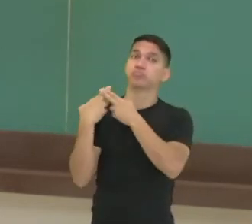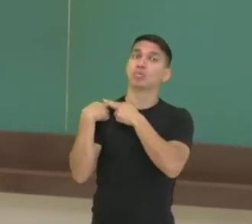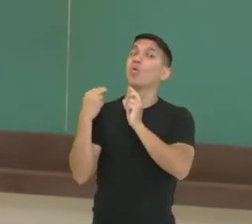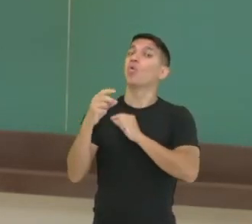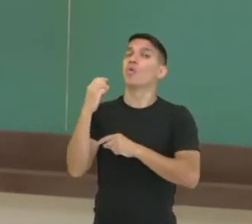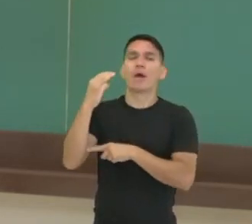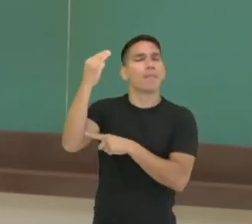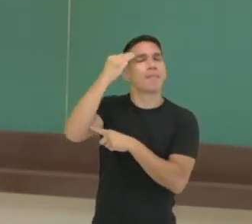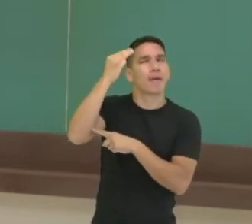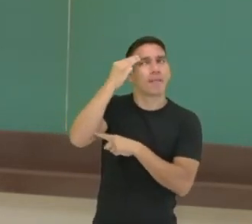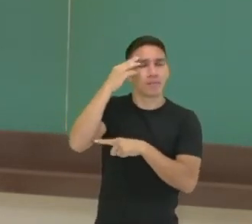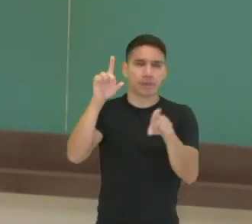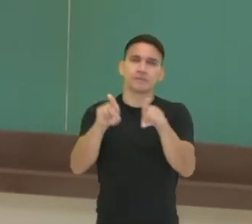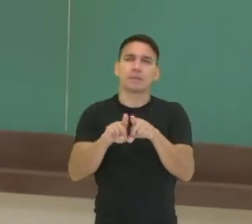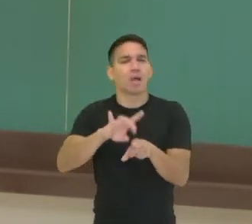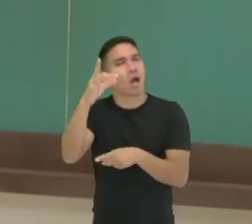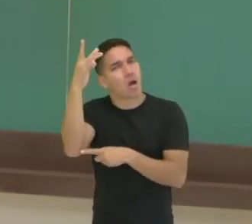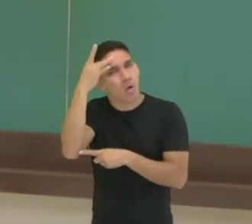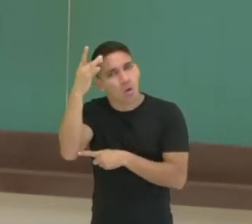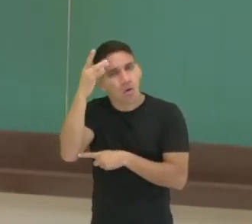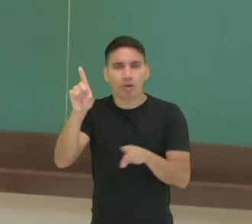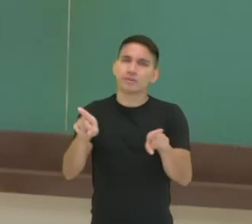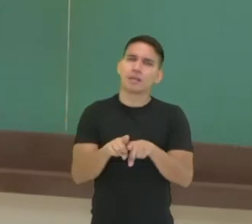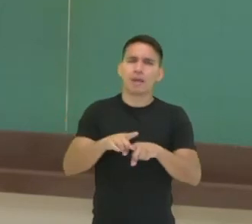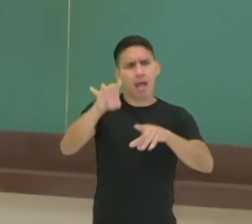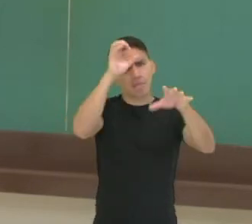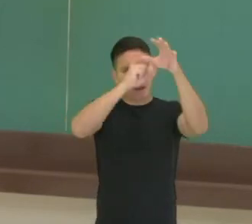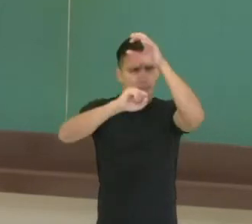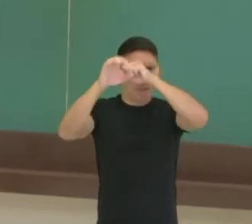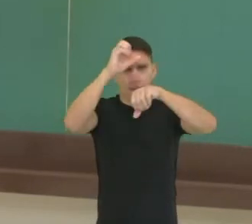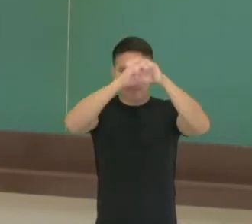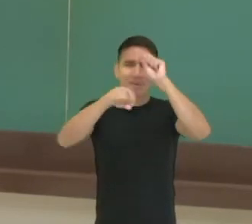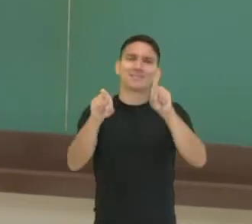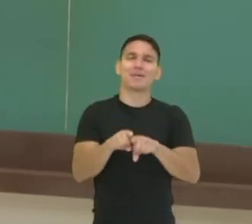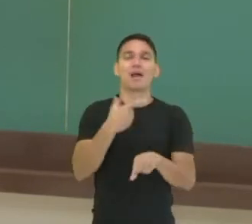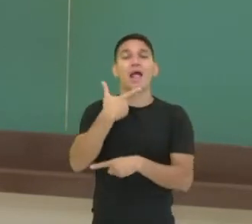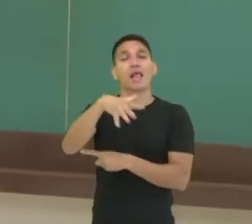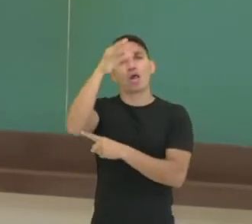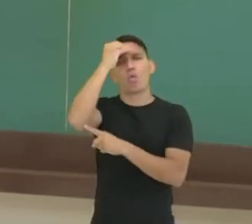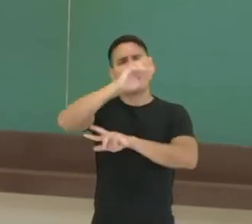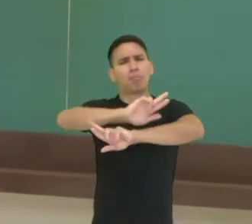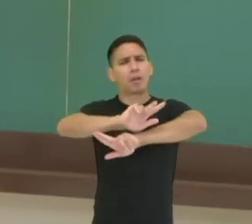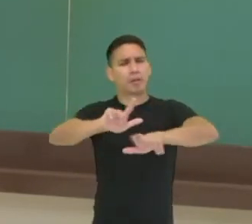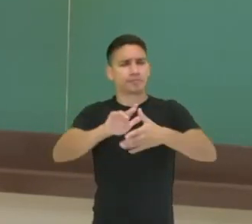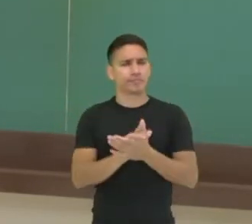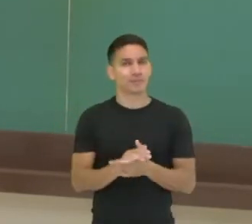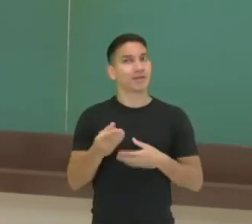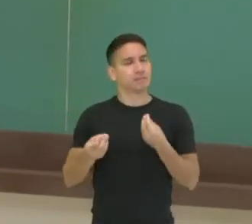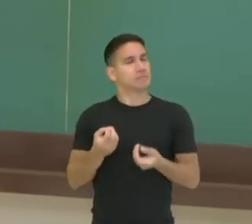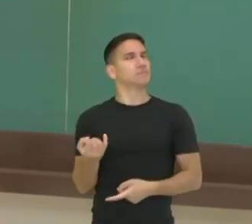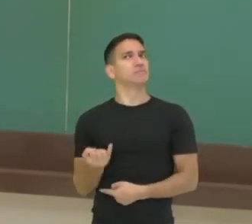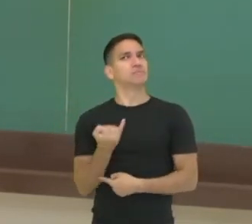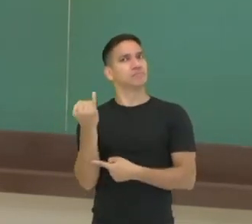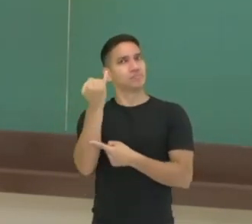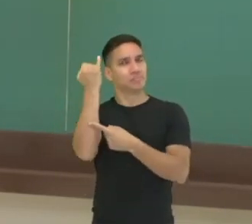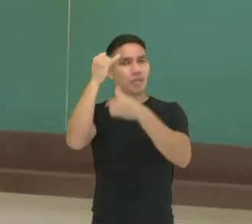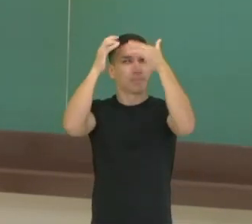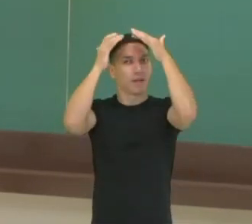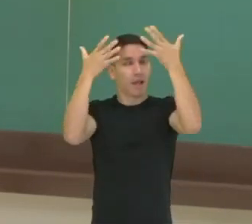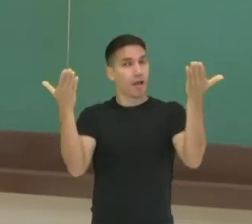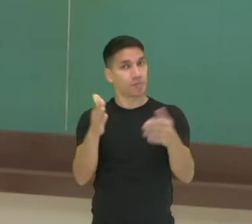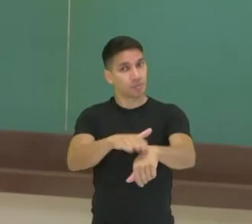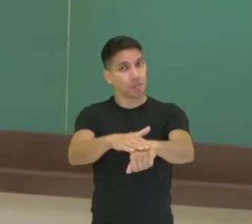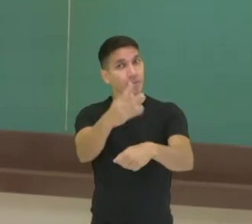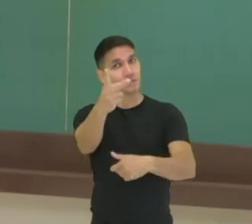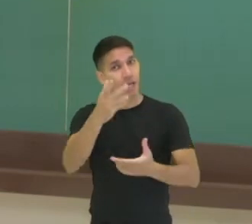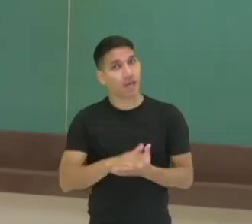nossa consciência, pela nossa aprendizagem e pela nossa linguagem. Como é importante o cérebro nesse momento para você.